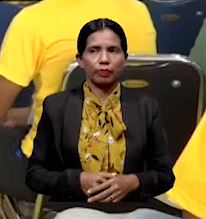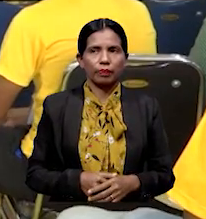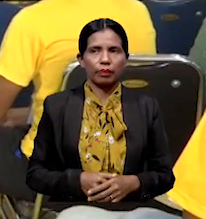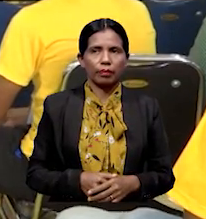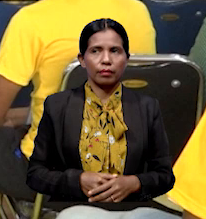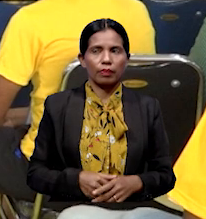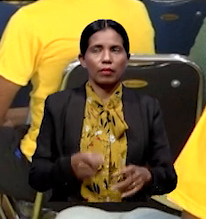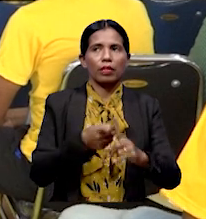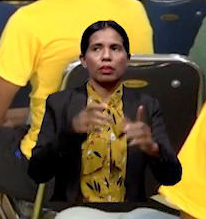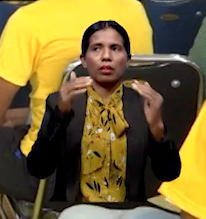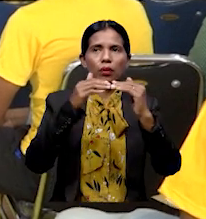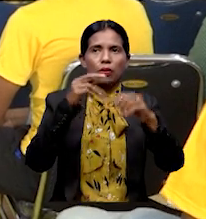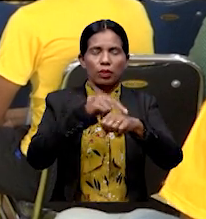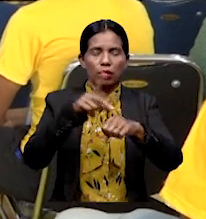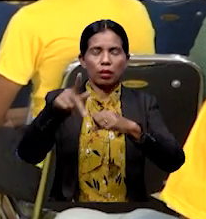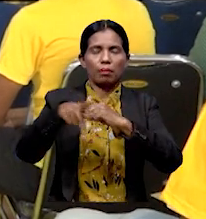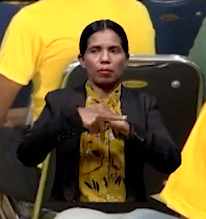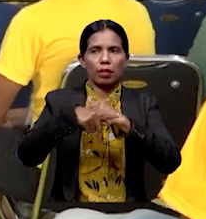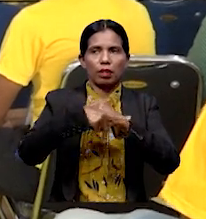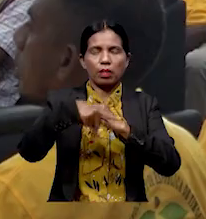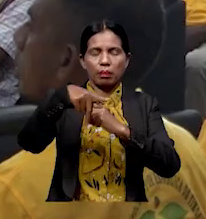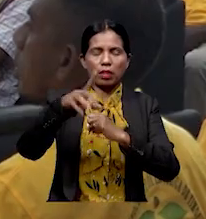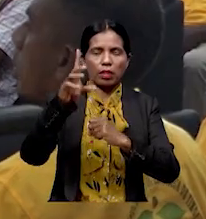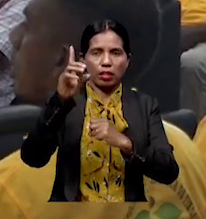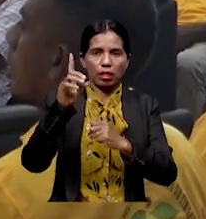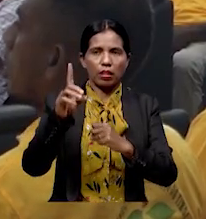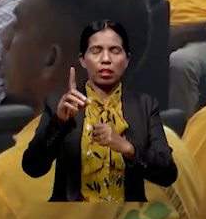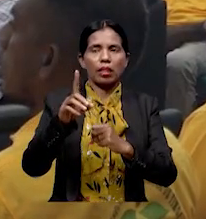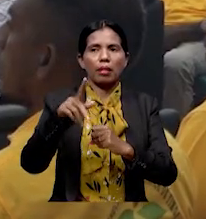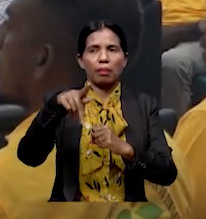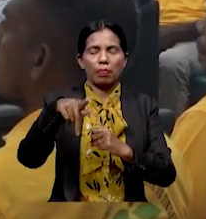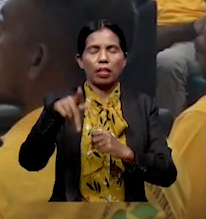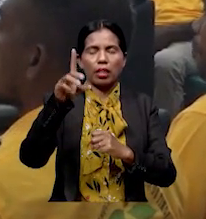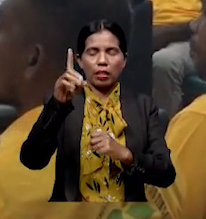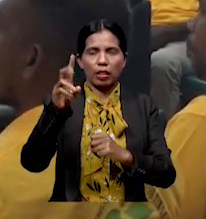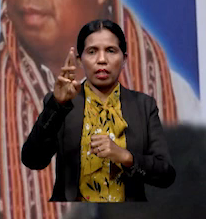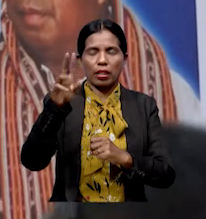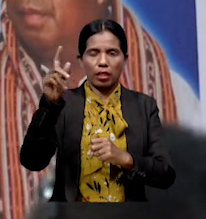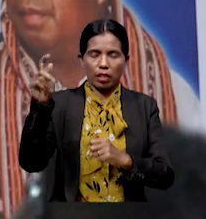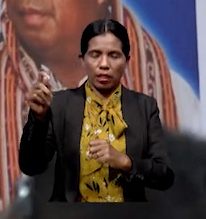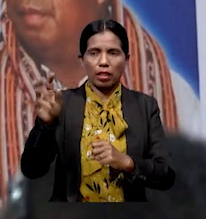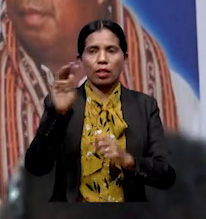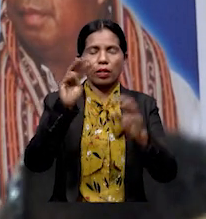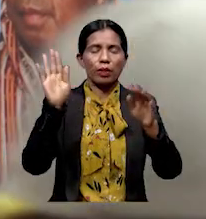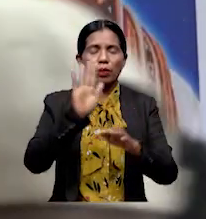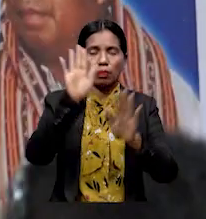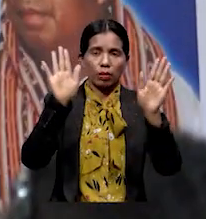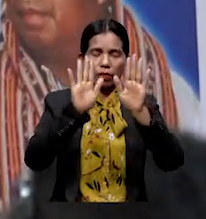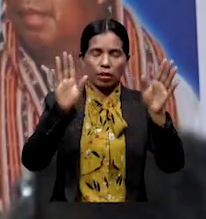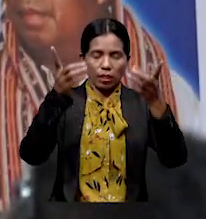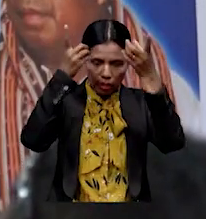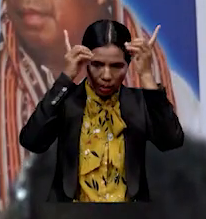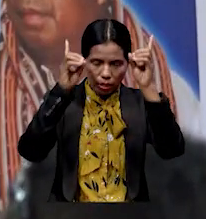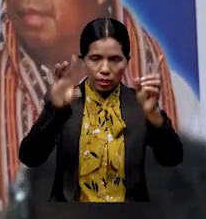Li Hussi Conferensi Nasional Partido Demokratiko Republika Timor KPDRT Domingo ne decidi nomea Anacleto